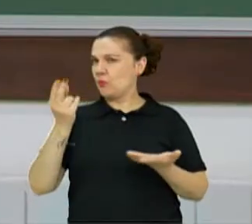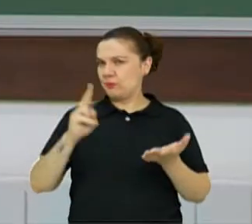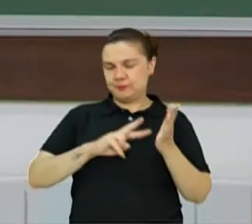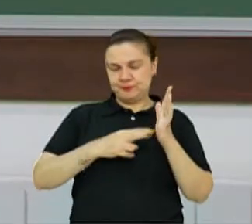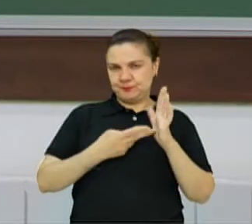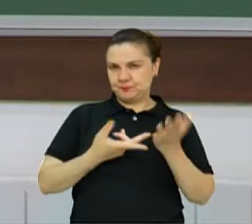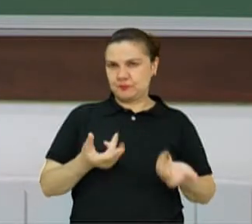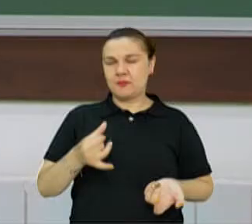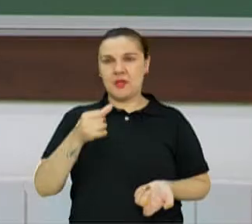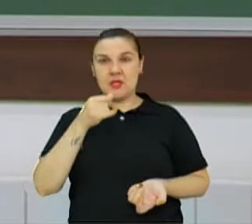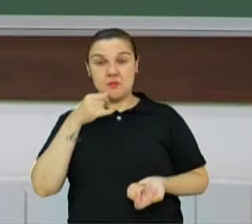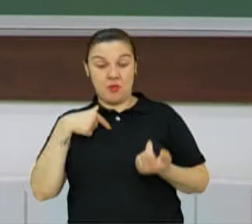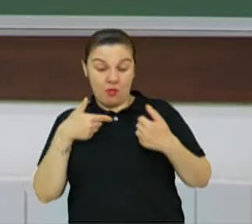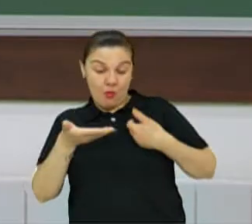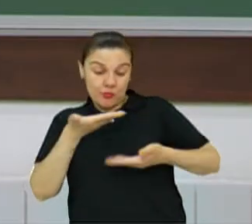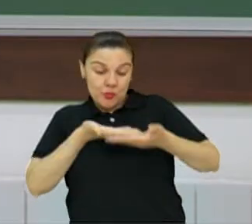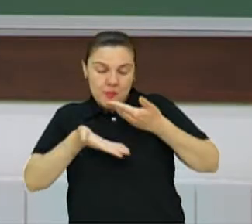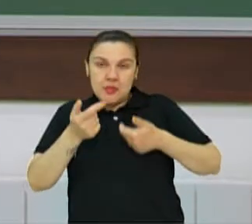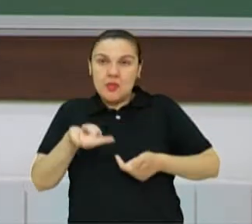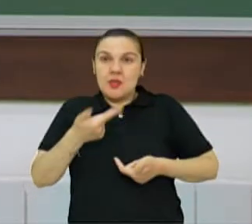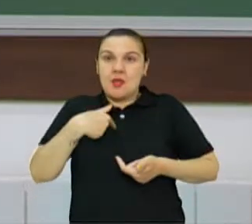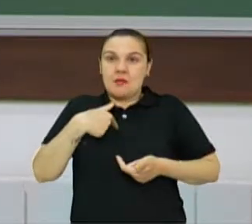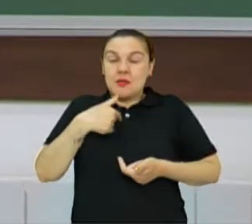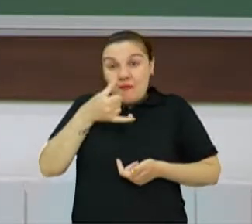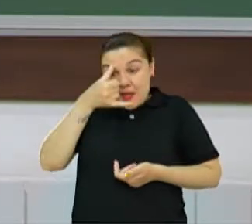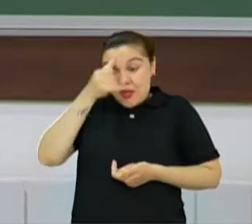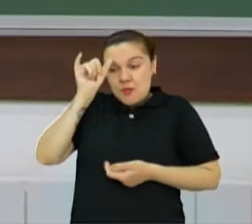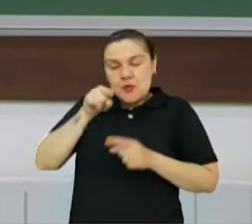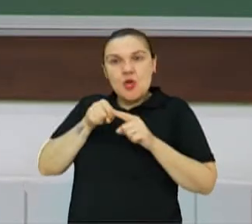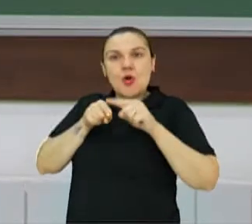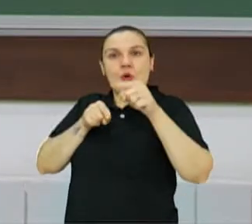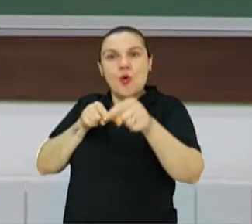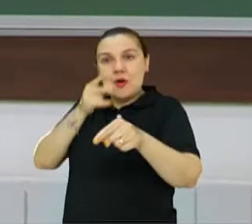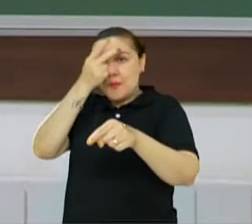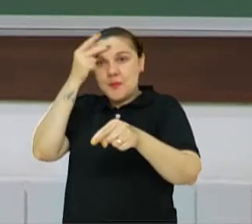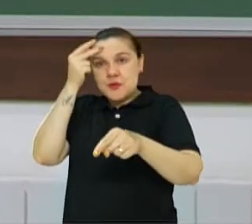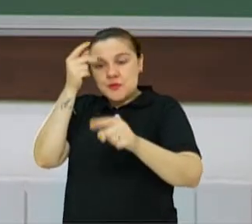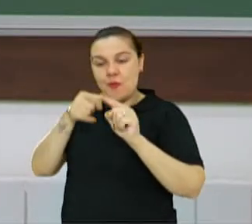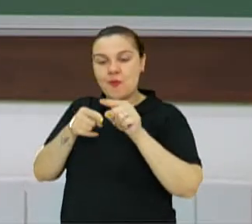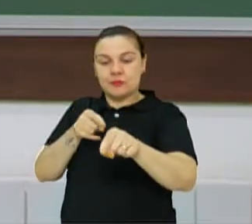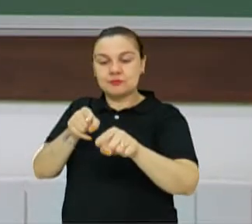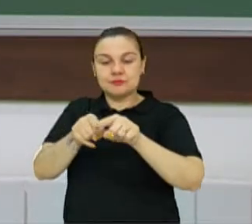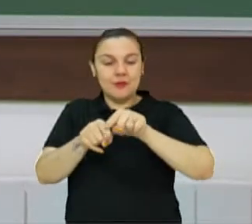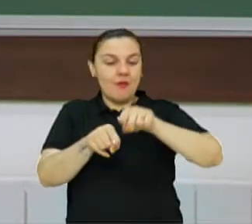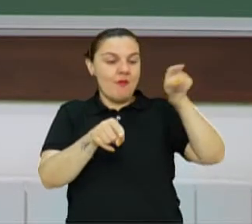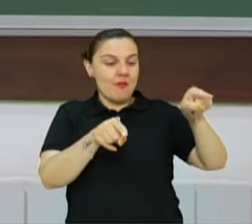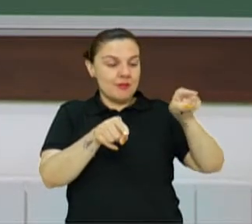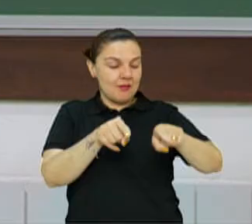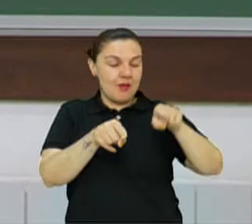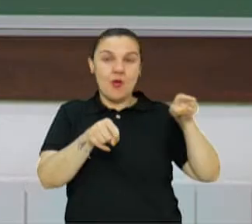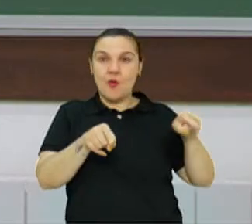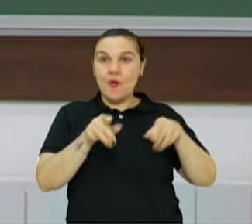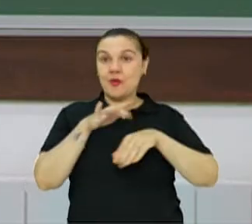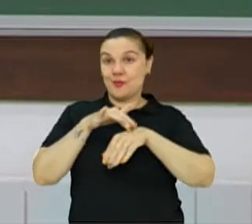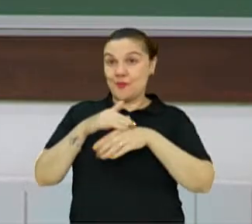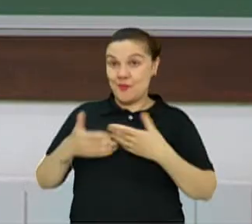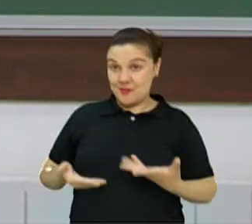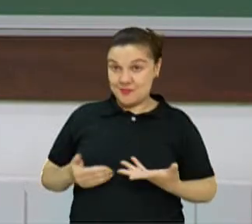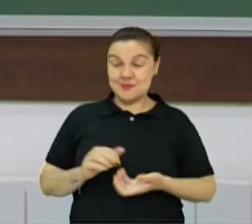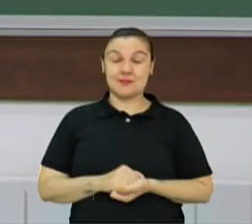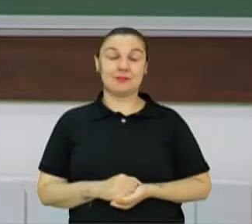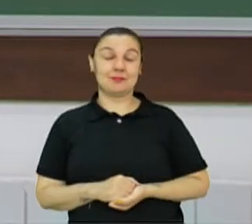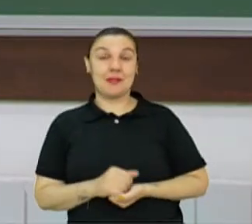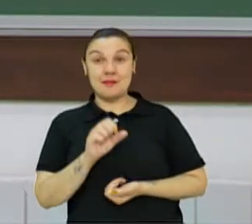seja, ao se tratar, essa pessoa ela vai impedir que ela continue passando aquela bactéria para outras pessoas,